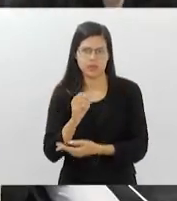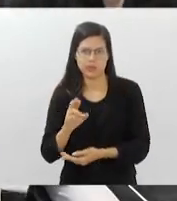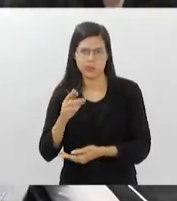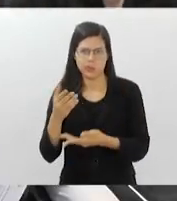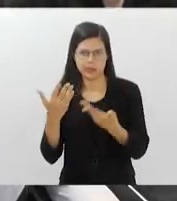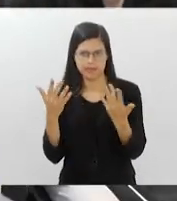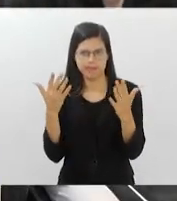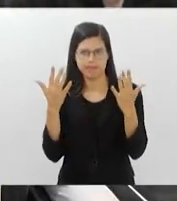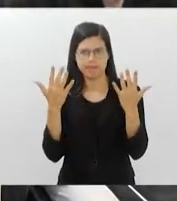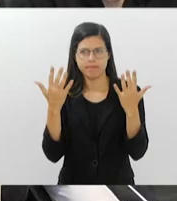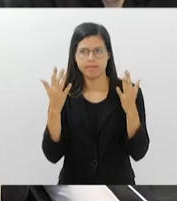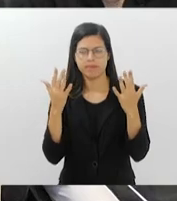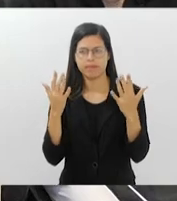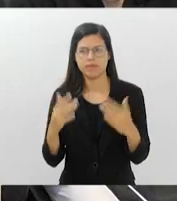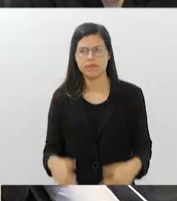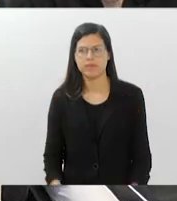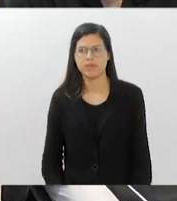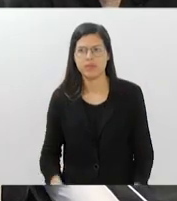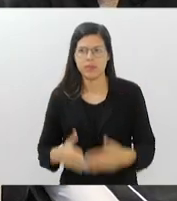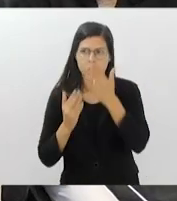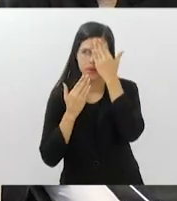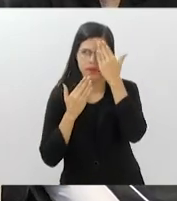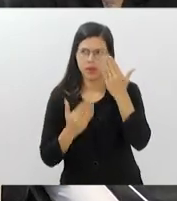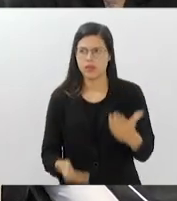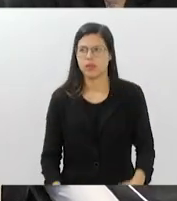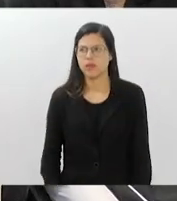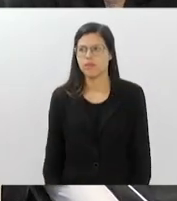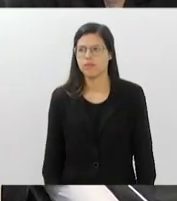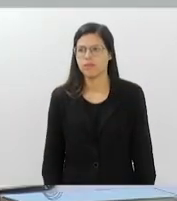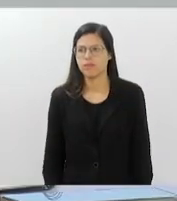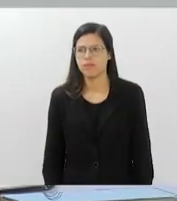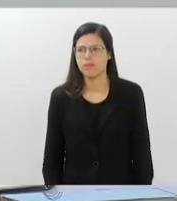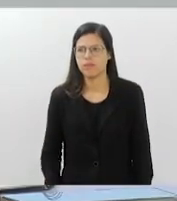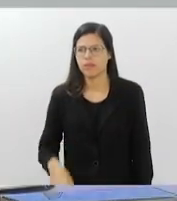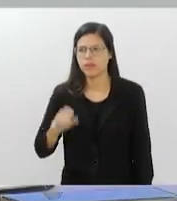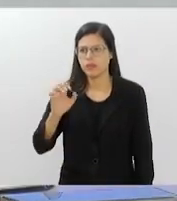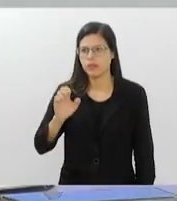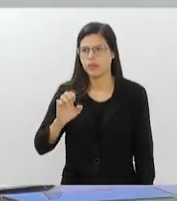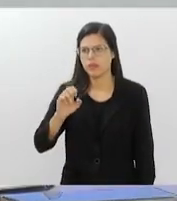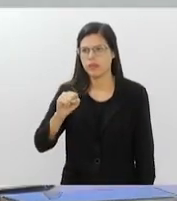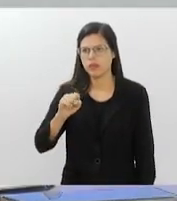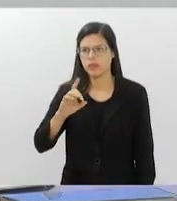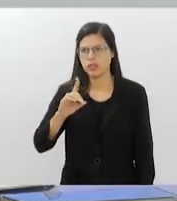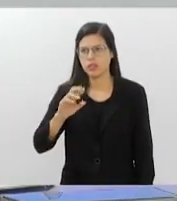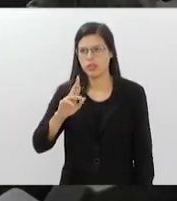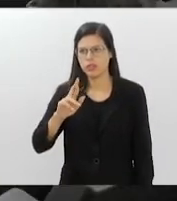J obrigada obrigada quer começar